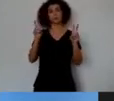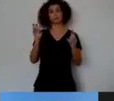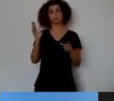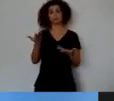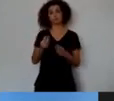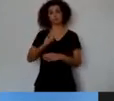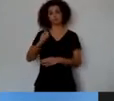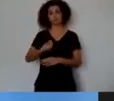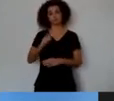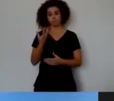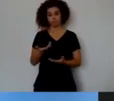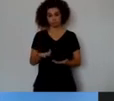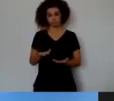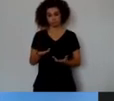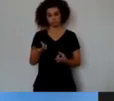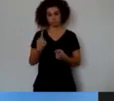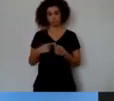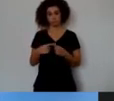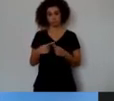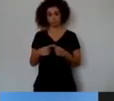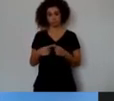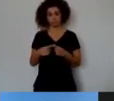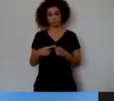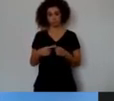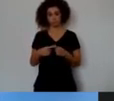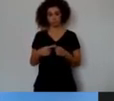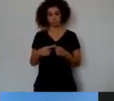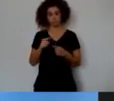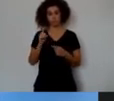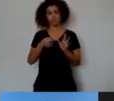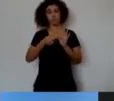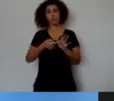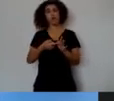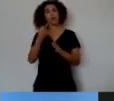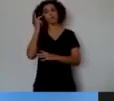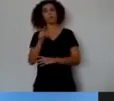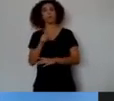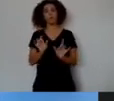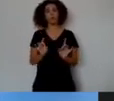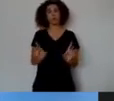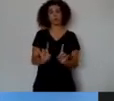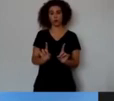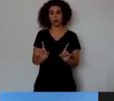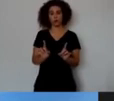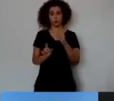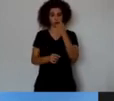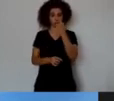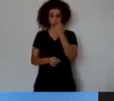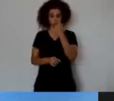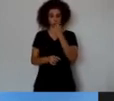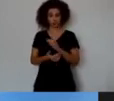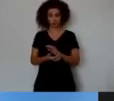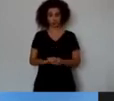instituições? Por que eu vejo racismo estruturando a subjetividade? E aí eu gostaria de contar para vocês, não é só de pessoas negras, tá? E é nesse sentido a gente